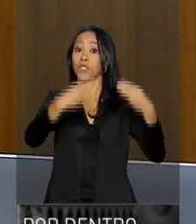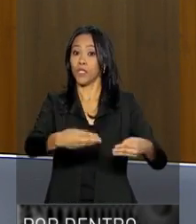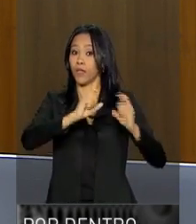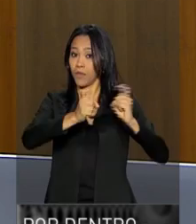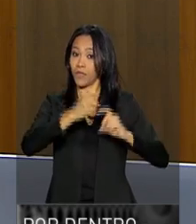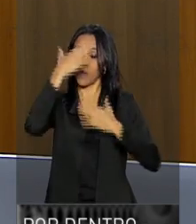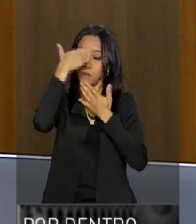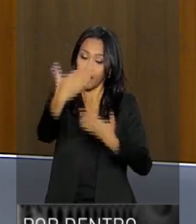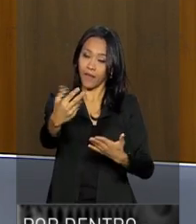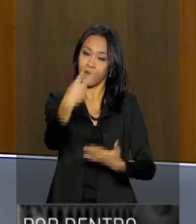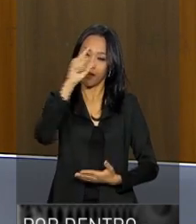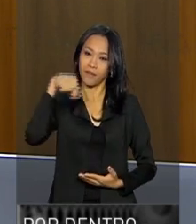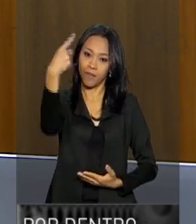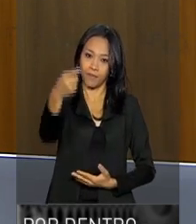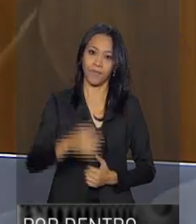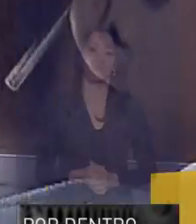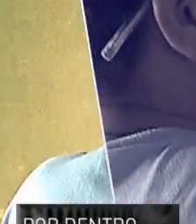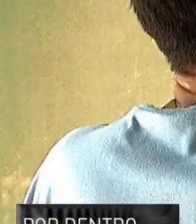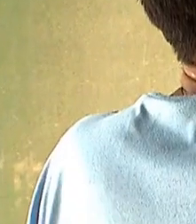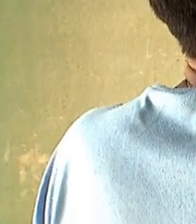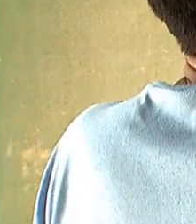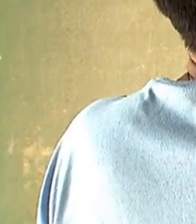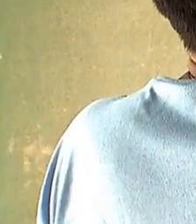obrigada pela companhia e até a próxima